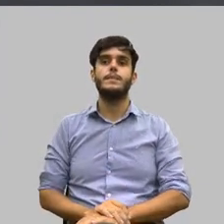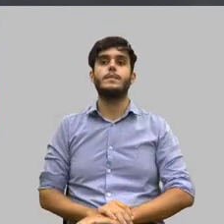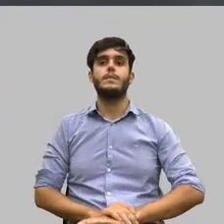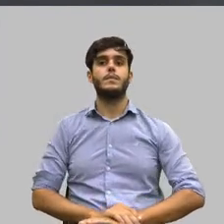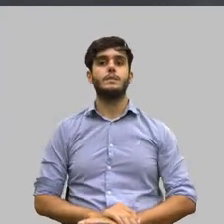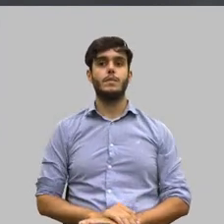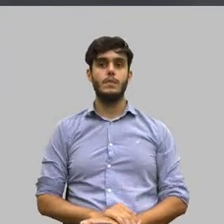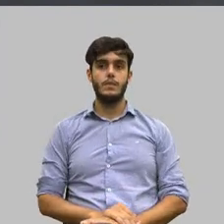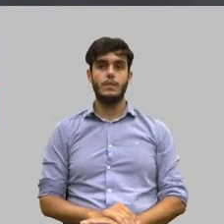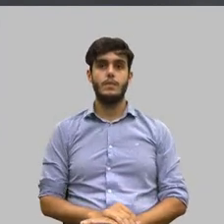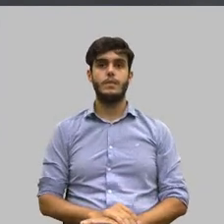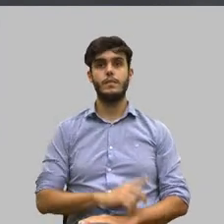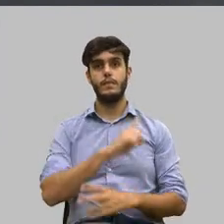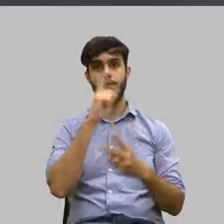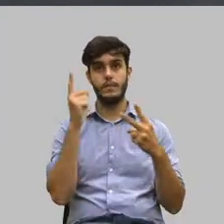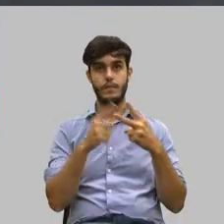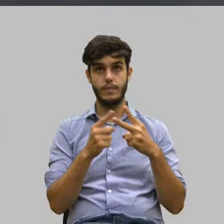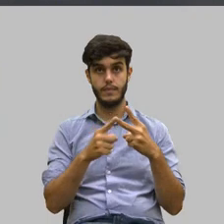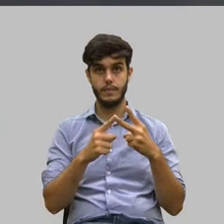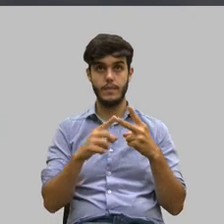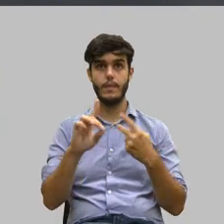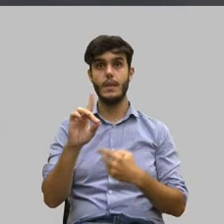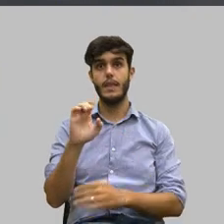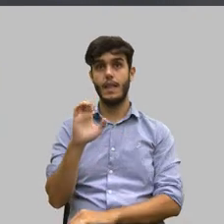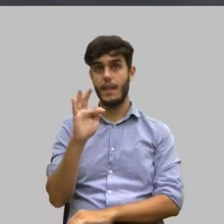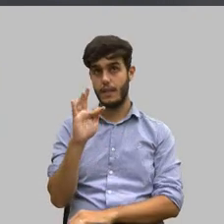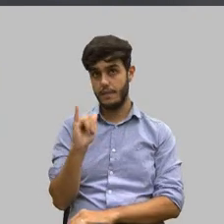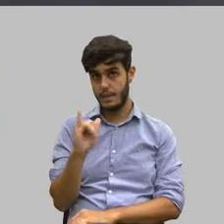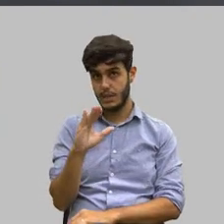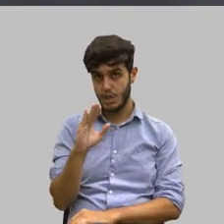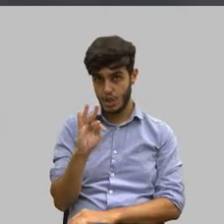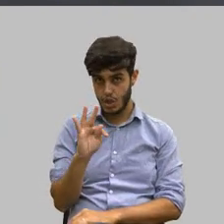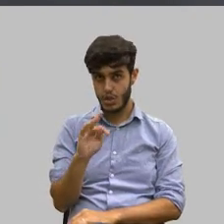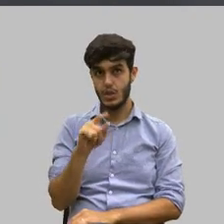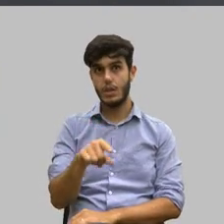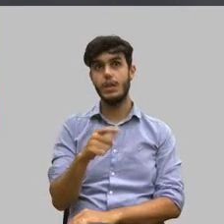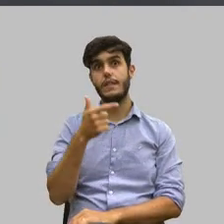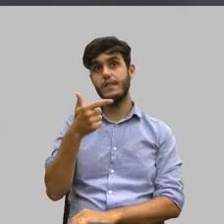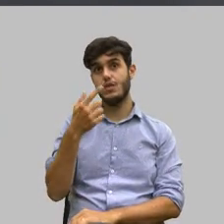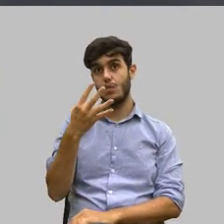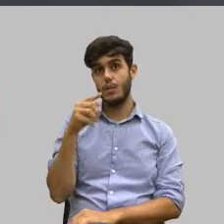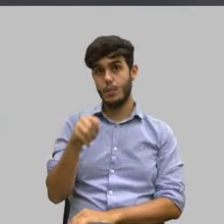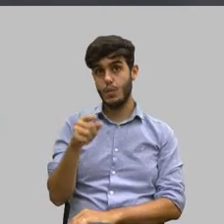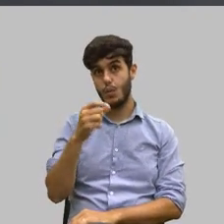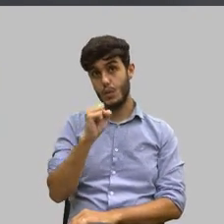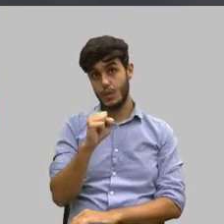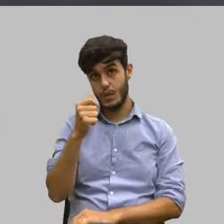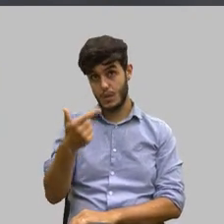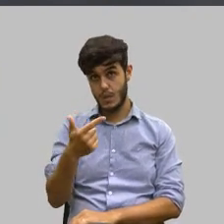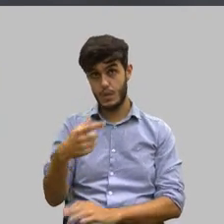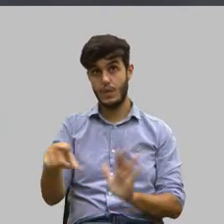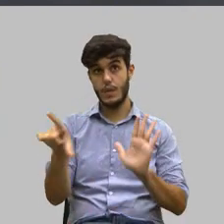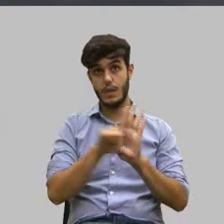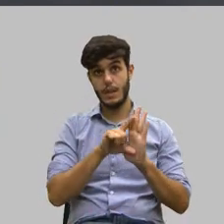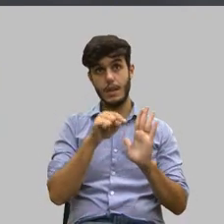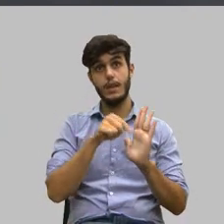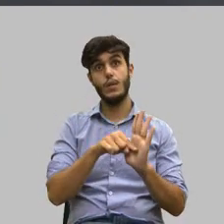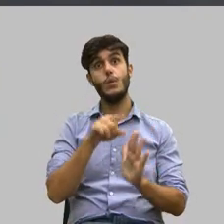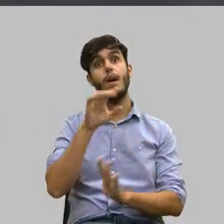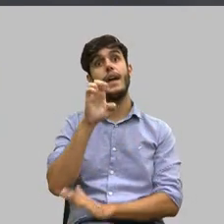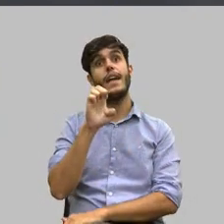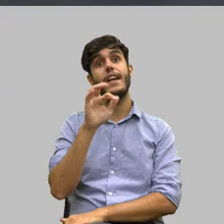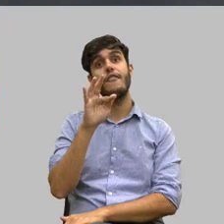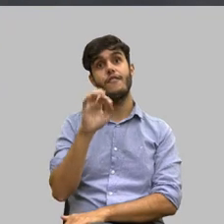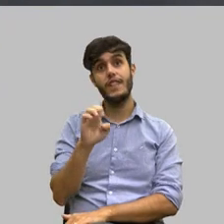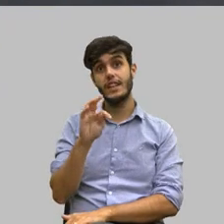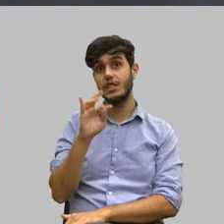déficit bom eh o déficit da instituição ele é 24.8 com relação à lei do efetivo Então hoje